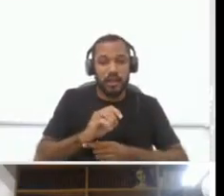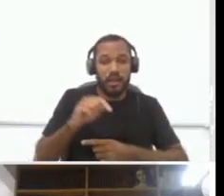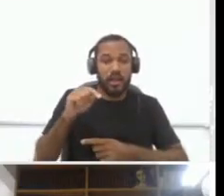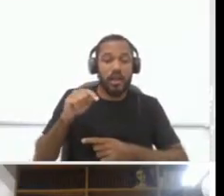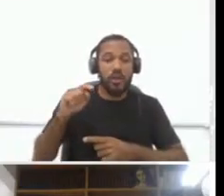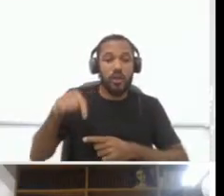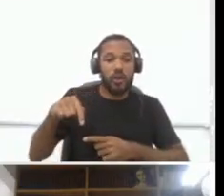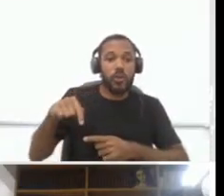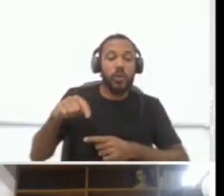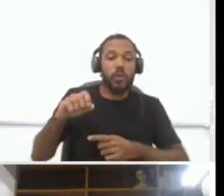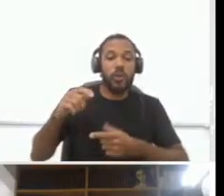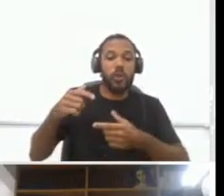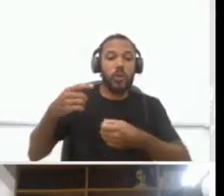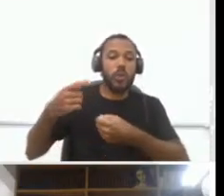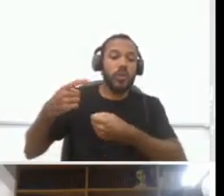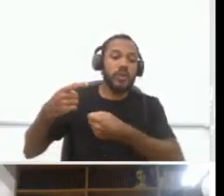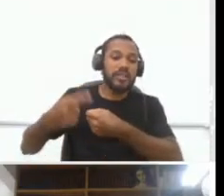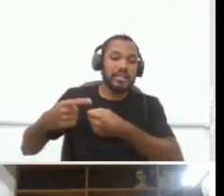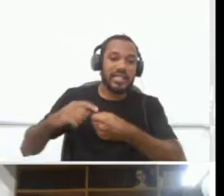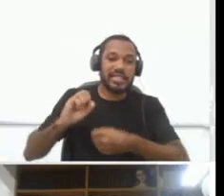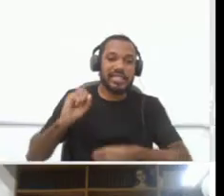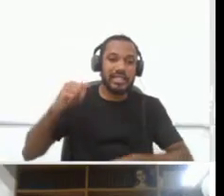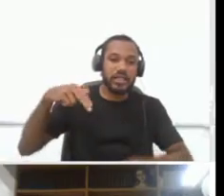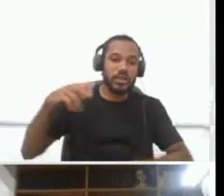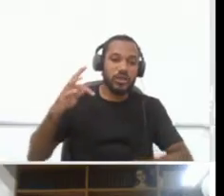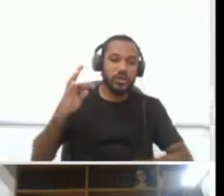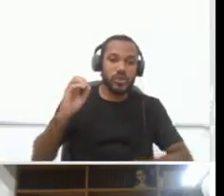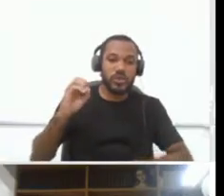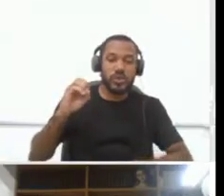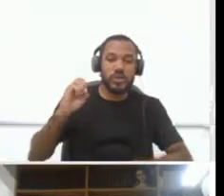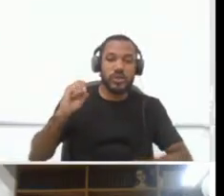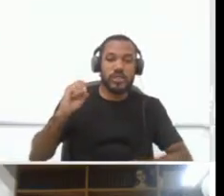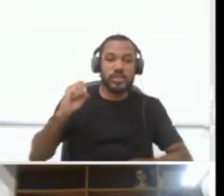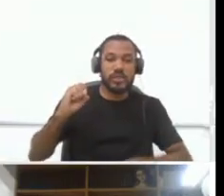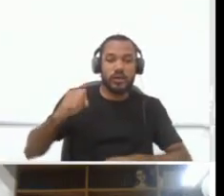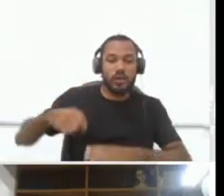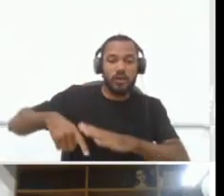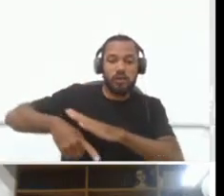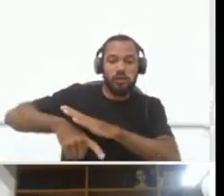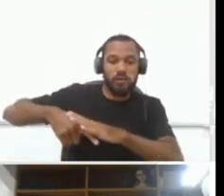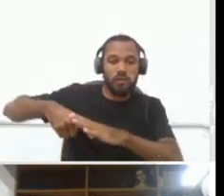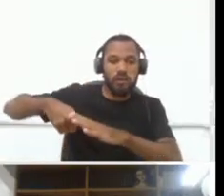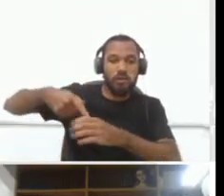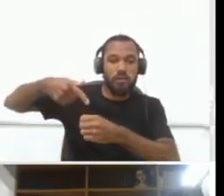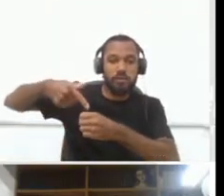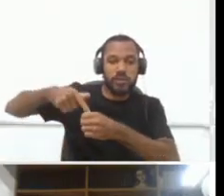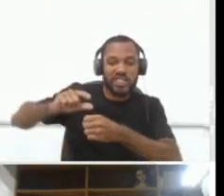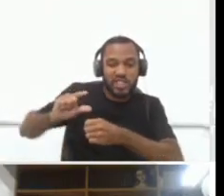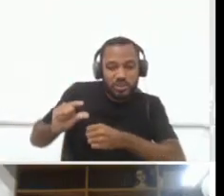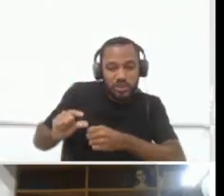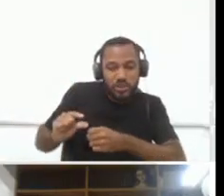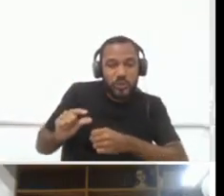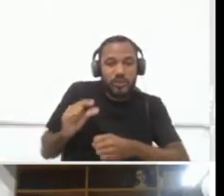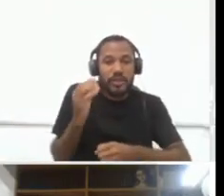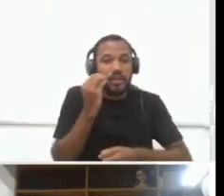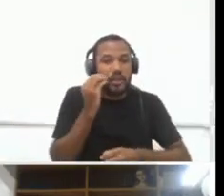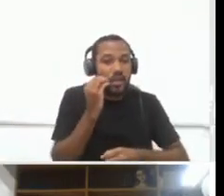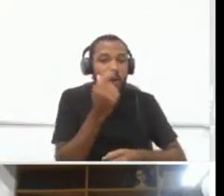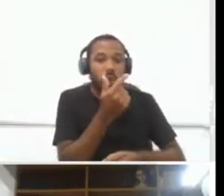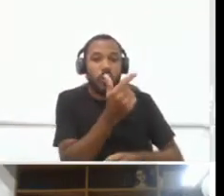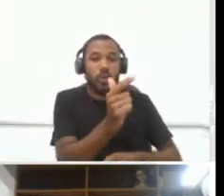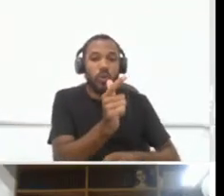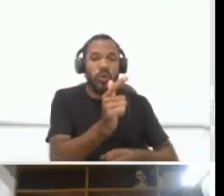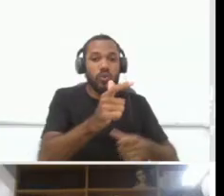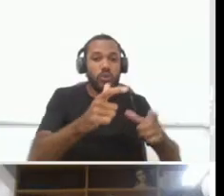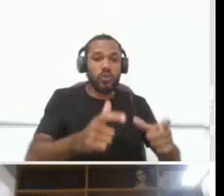do sudeste do Brasil, começa a diminuir e eles, então, pretendem aumentar essa produção através da